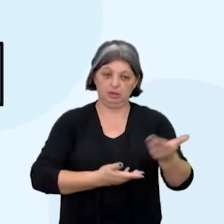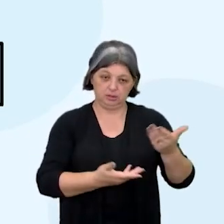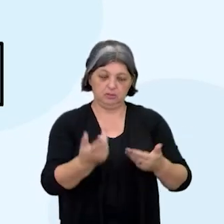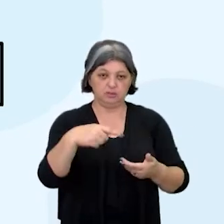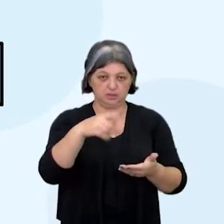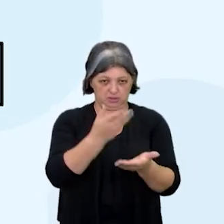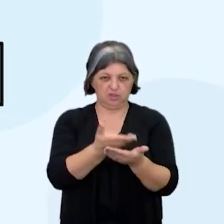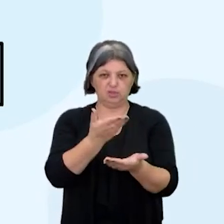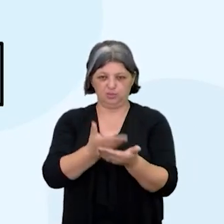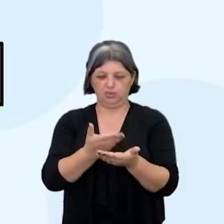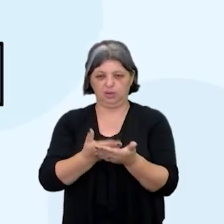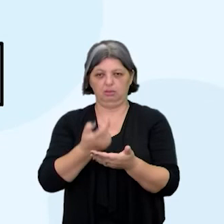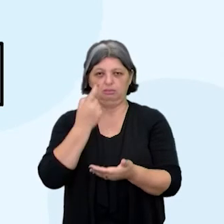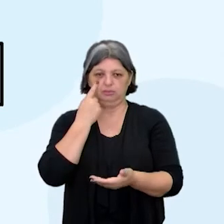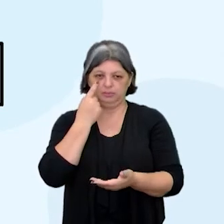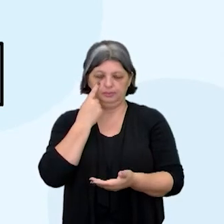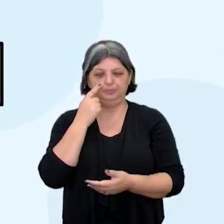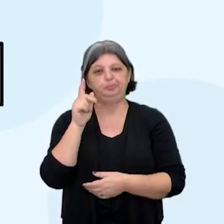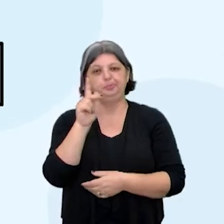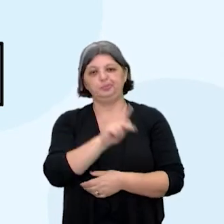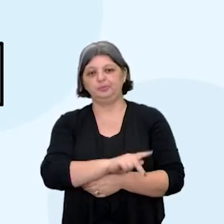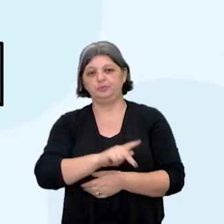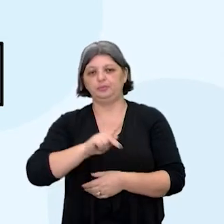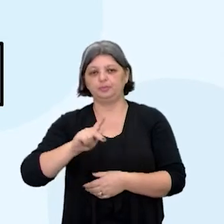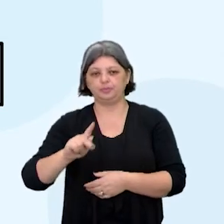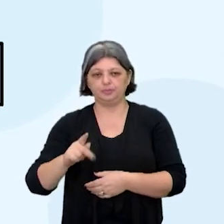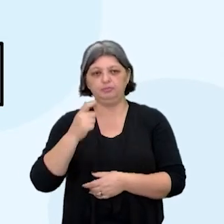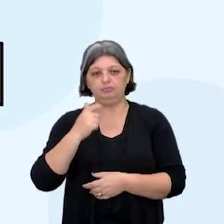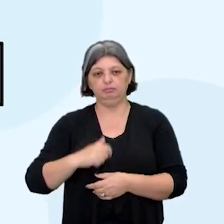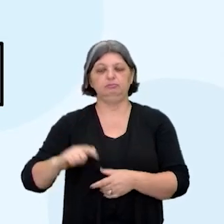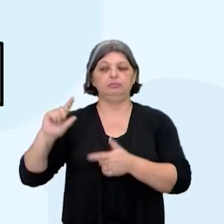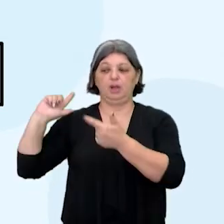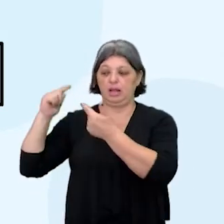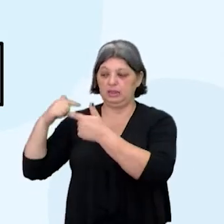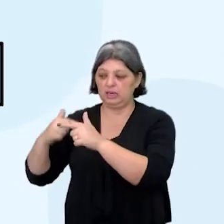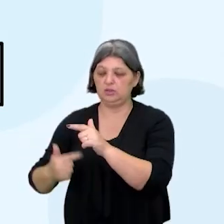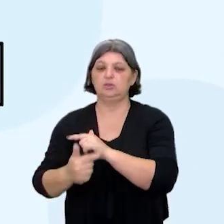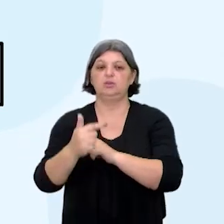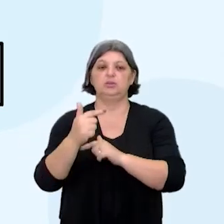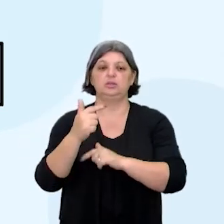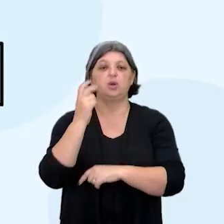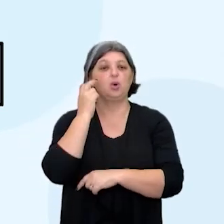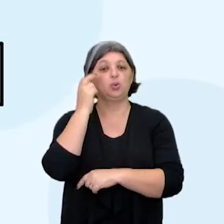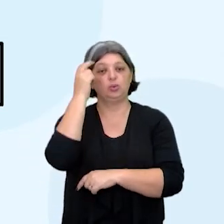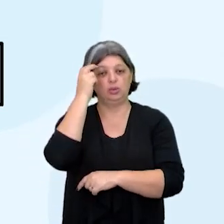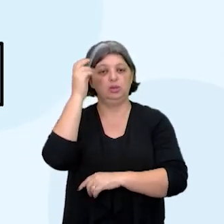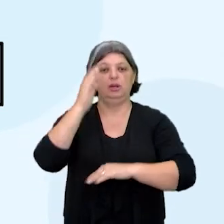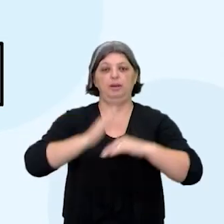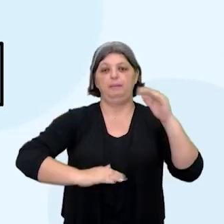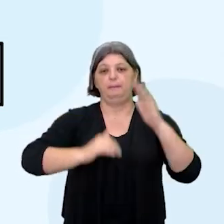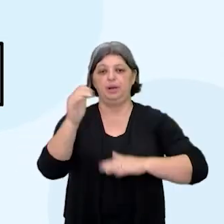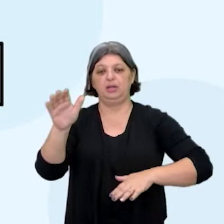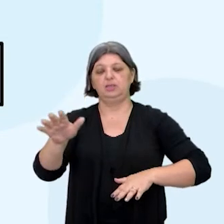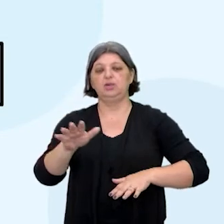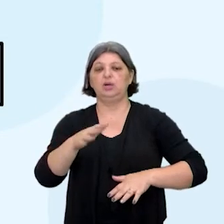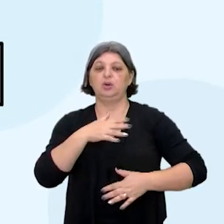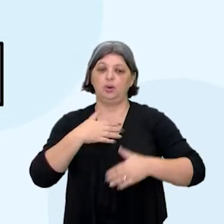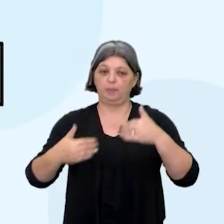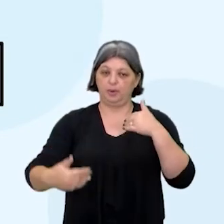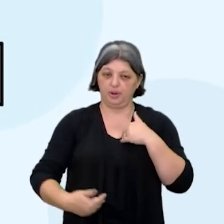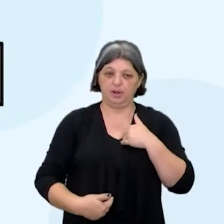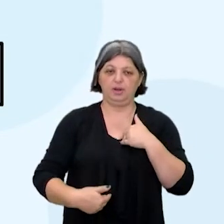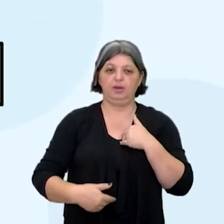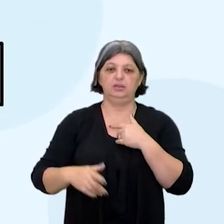estudando, estão vendo comigo aqui, professora Silene, tradições culturais e práticas corporais e heranças culturais